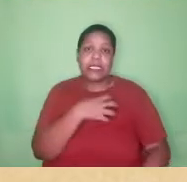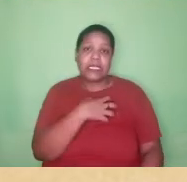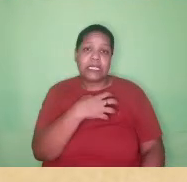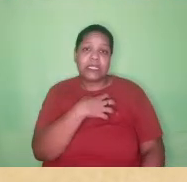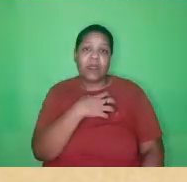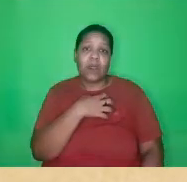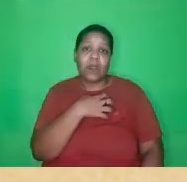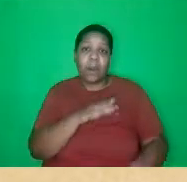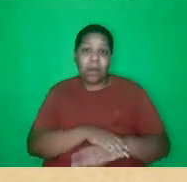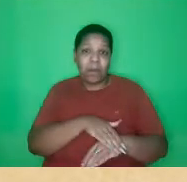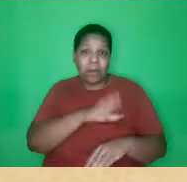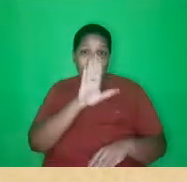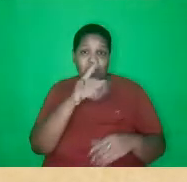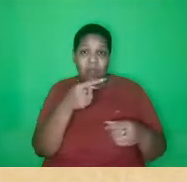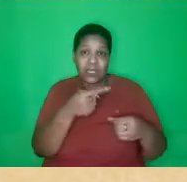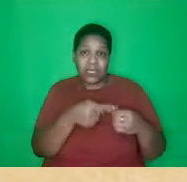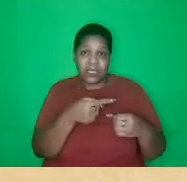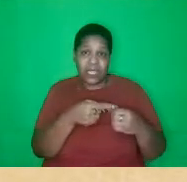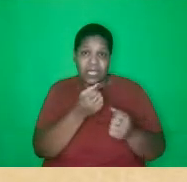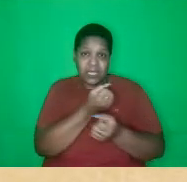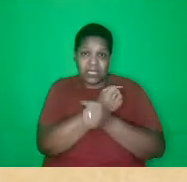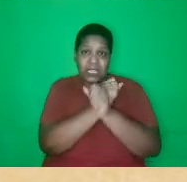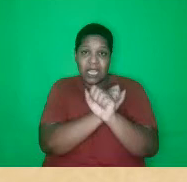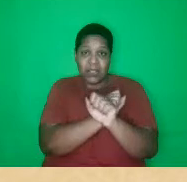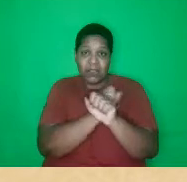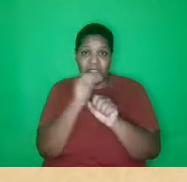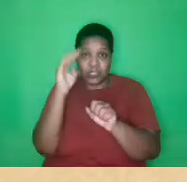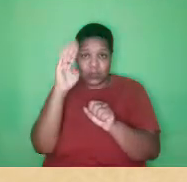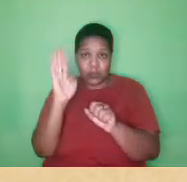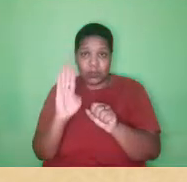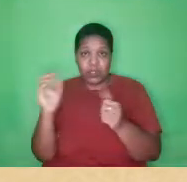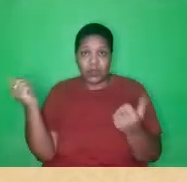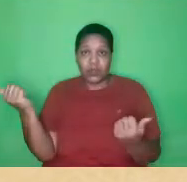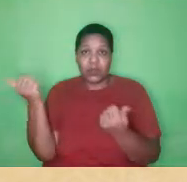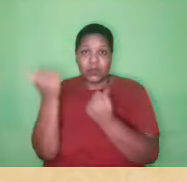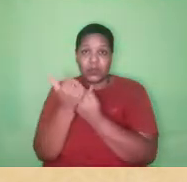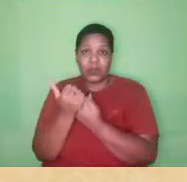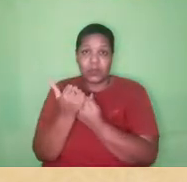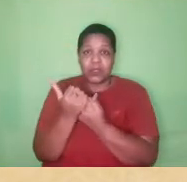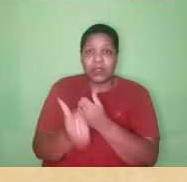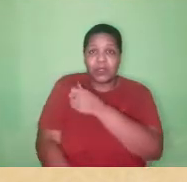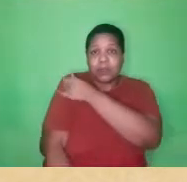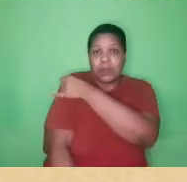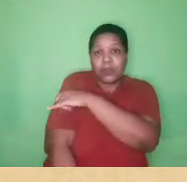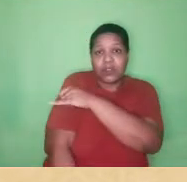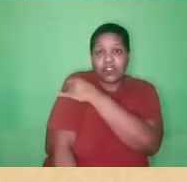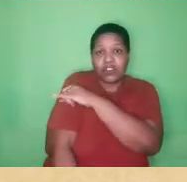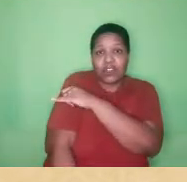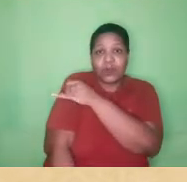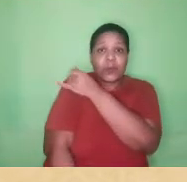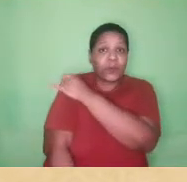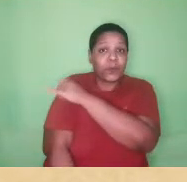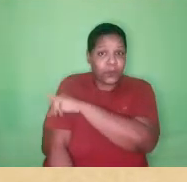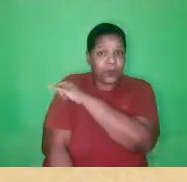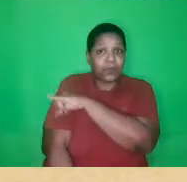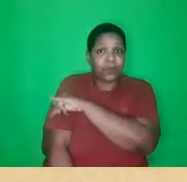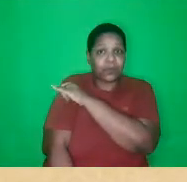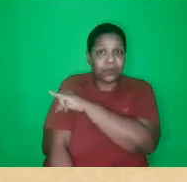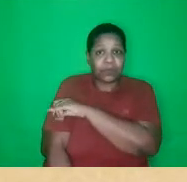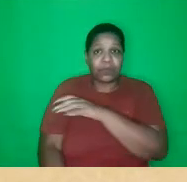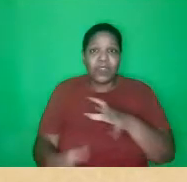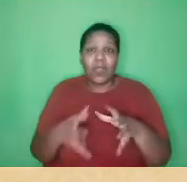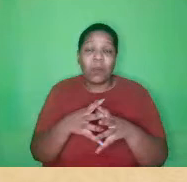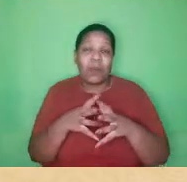escravista do Brasil e logo é substituída pelo Rio de Janeiro. O Rio de Janeiro é a maior cidade